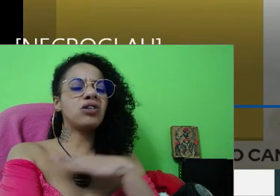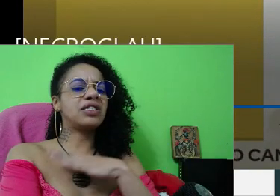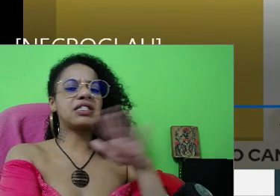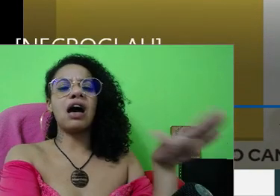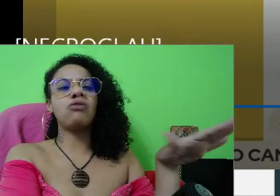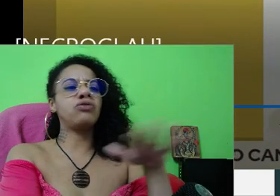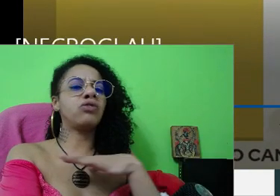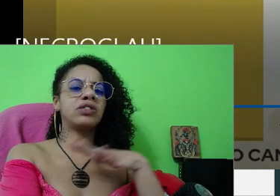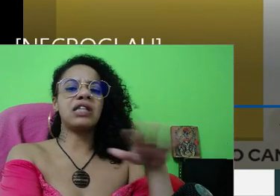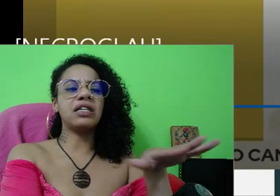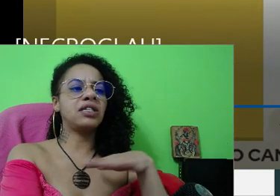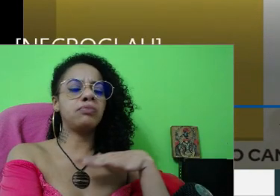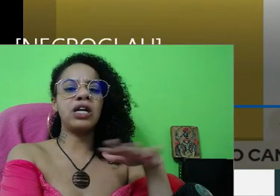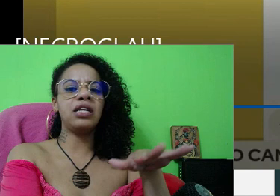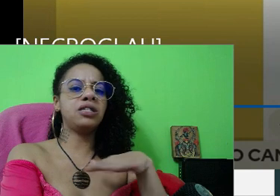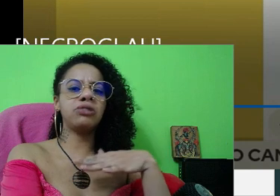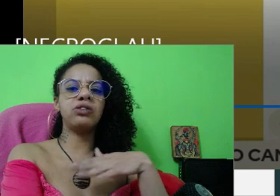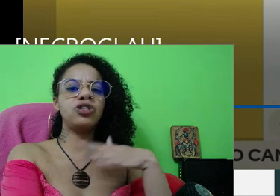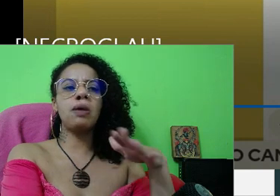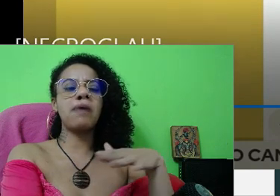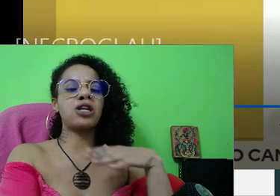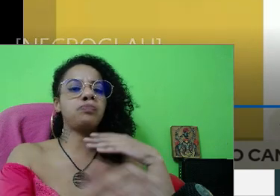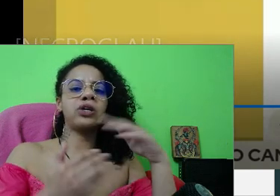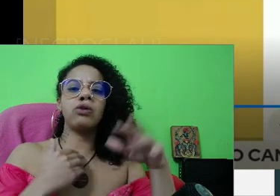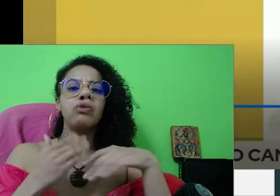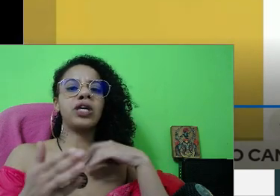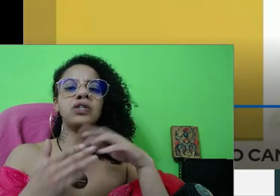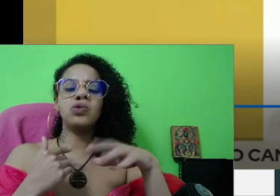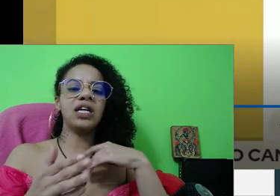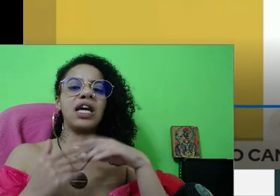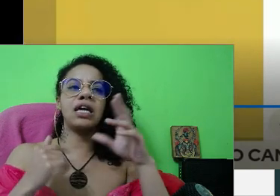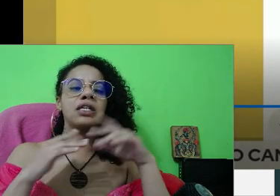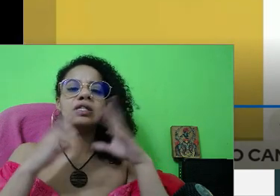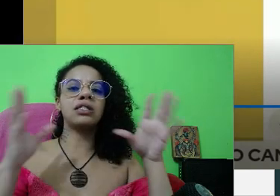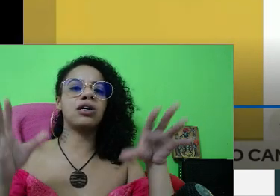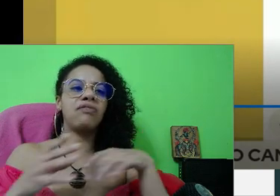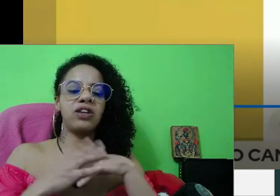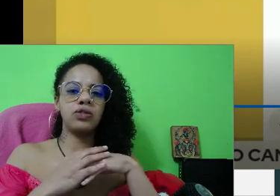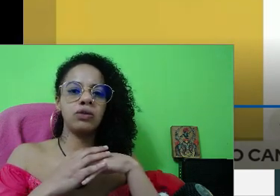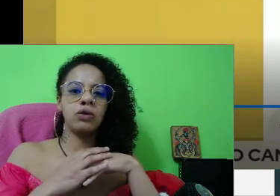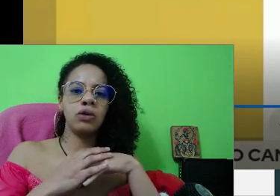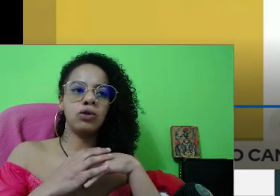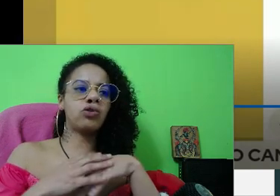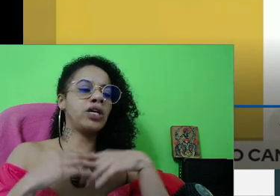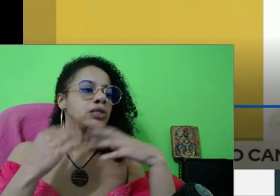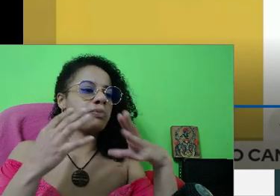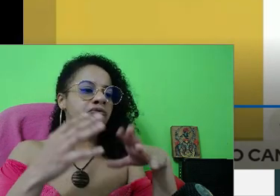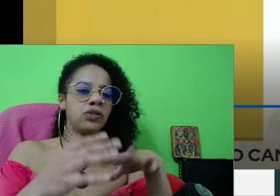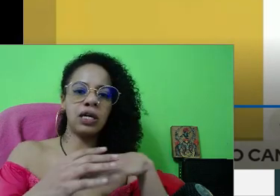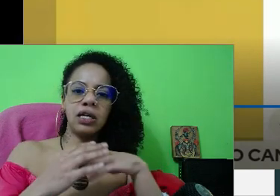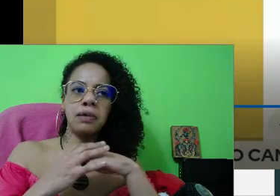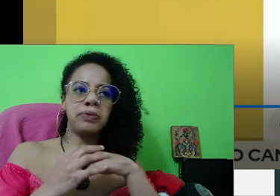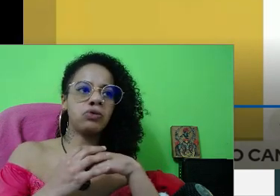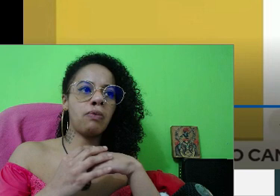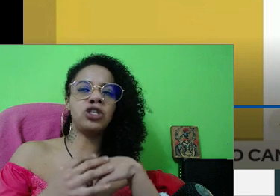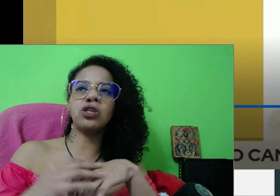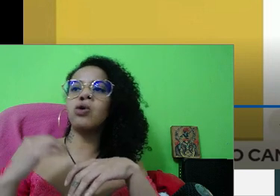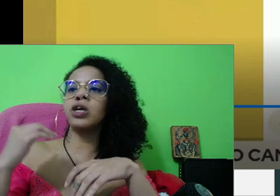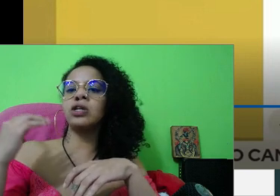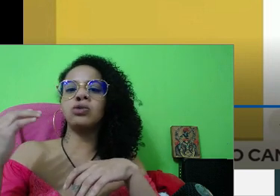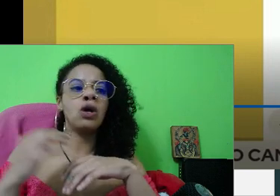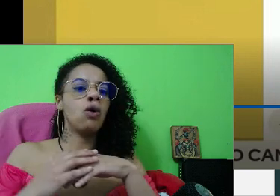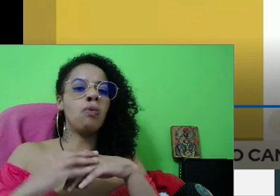e gostar ou não gostar esses moralismos eu deixo a parte porque eu não conheço ninguém desses esquerda verso não conheço a professora Ana